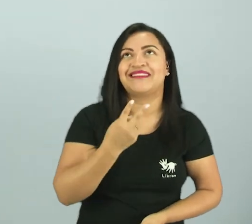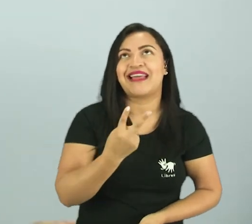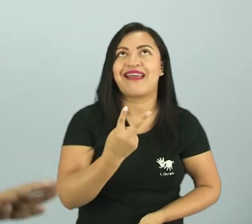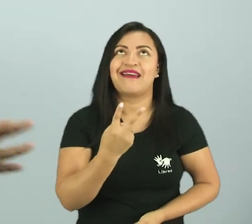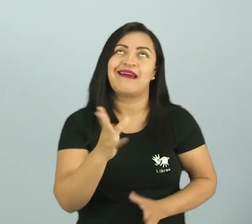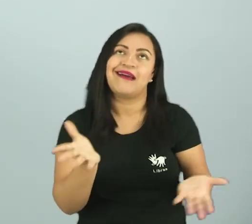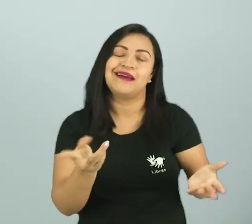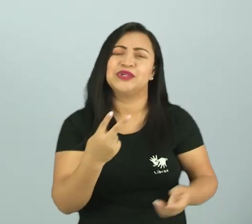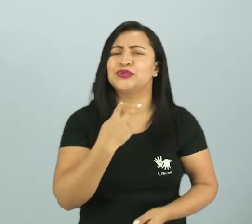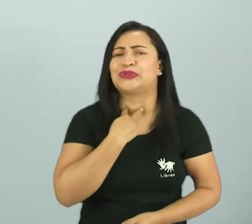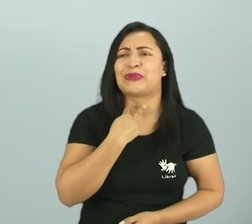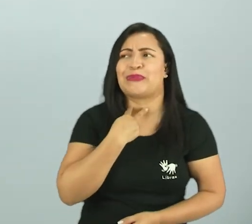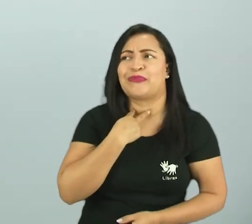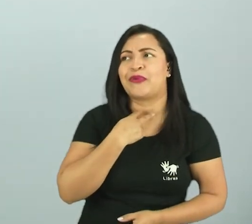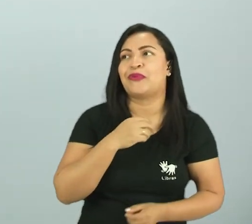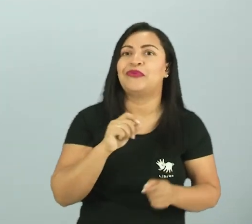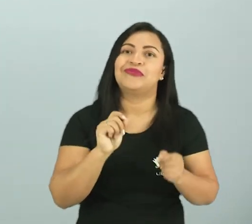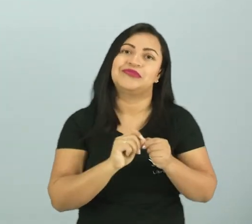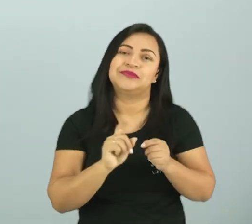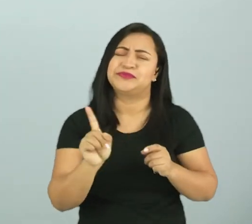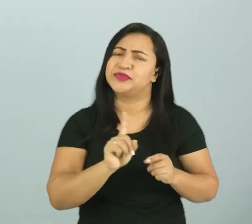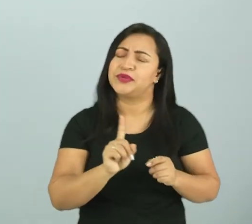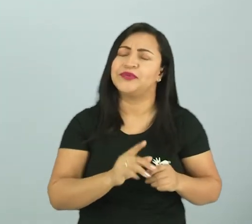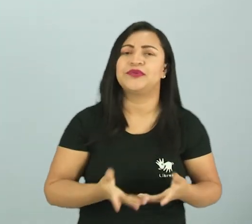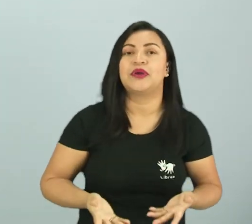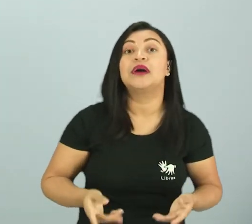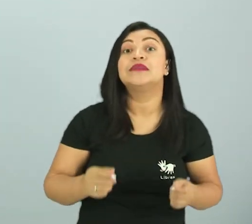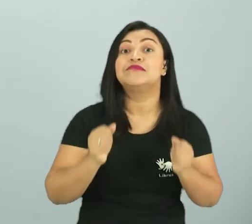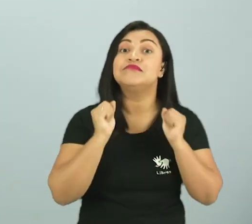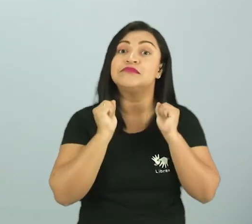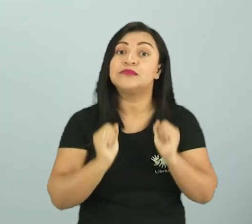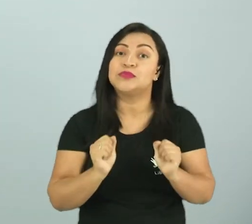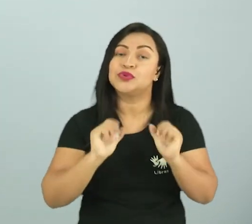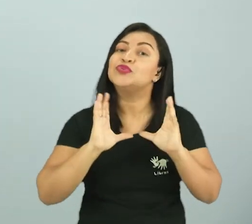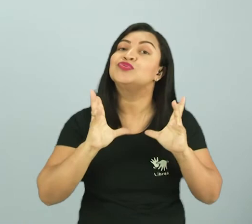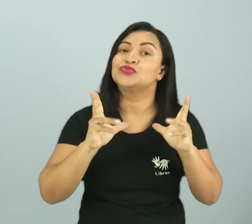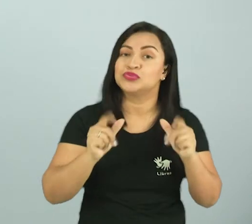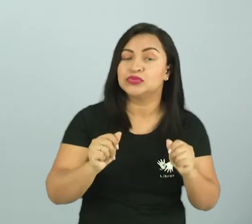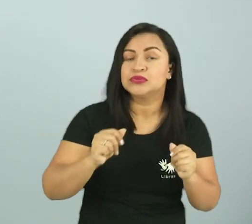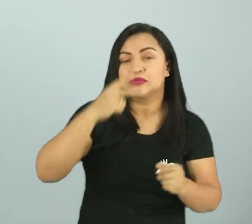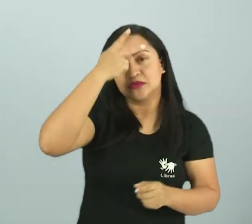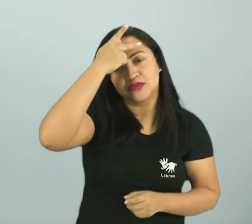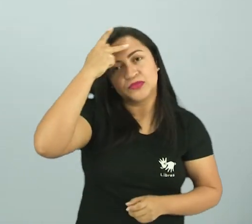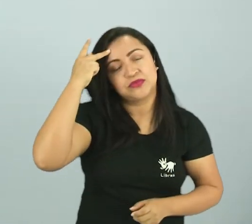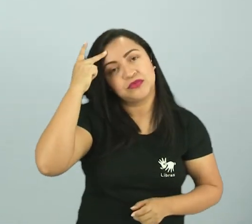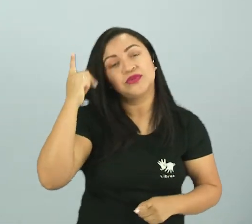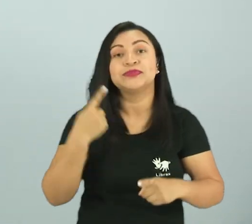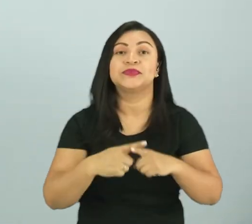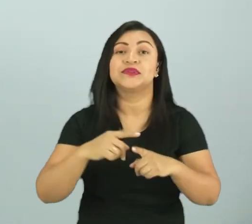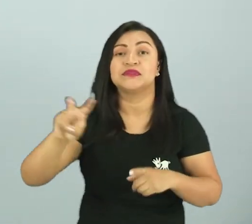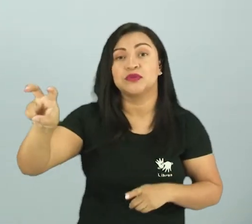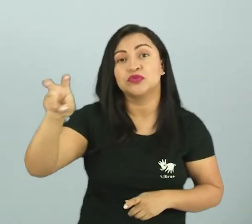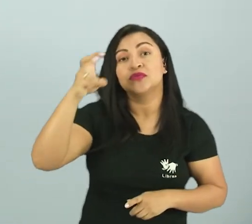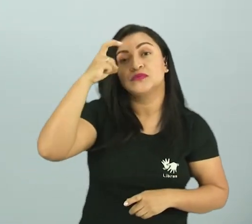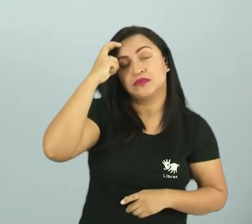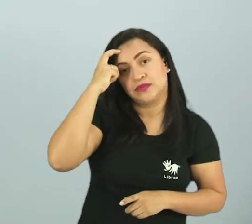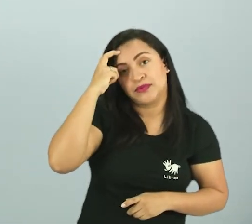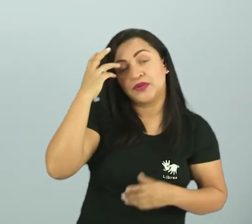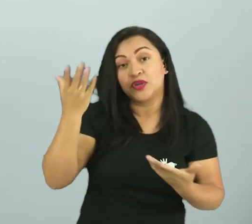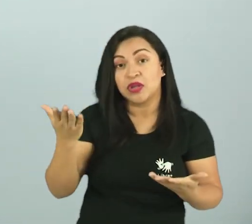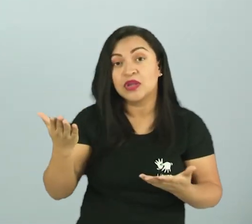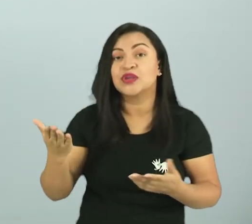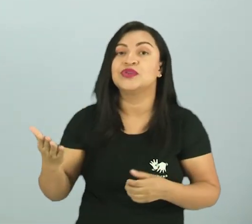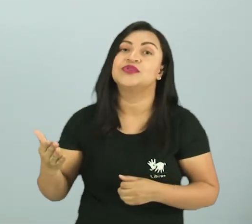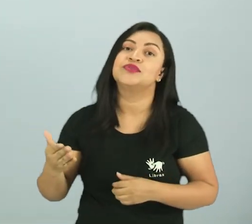adulto, participa dessa, eu sou criança. Então, a dança, ela é uma manifestação até mesmo